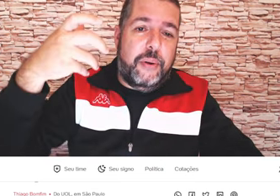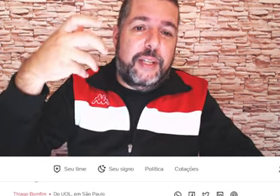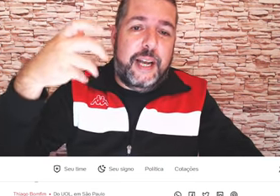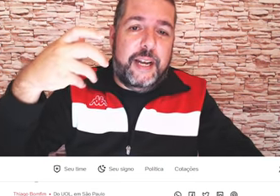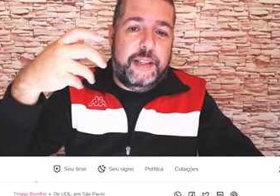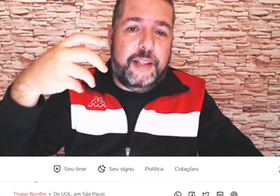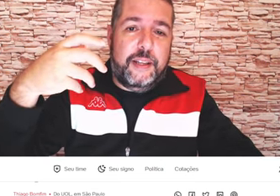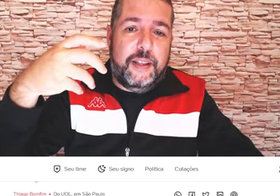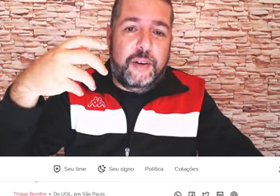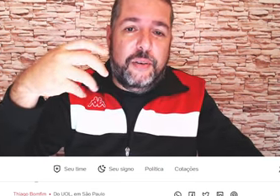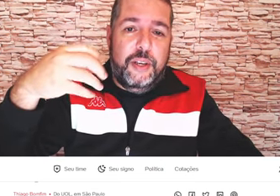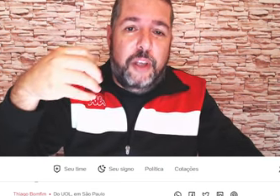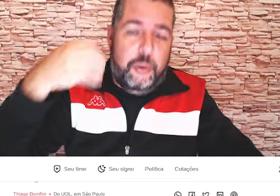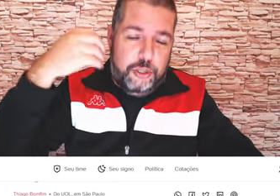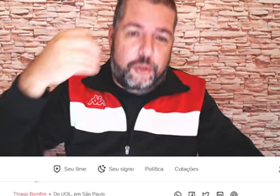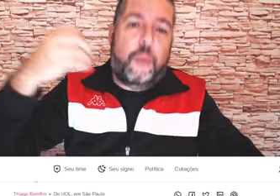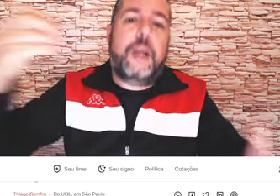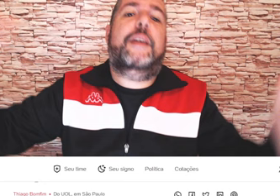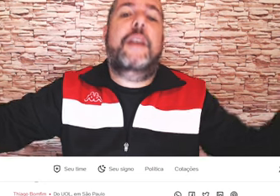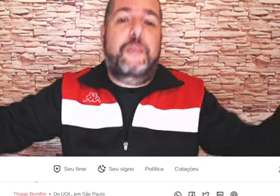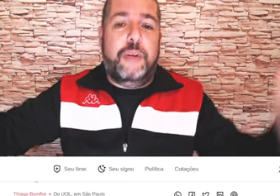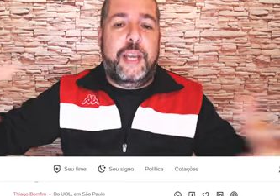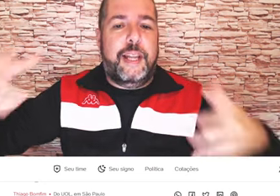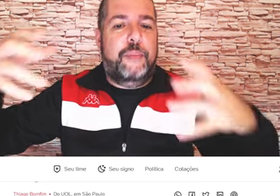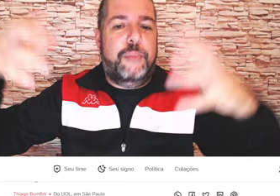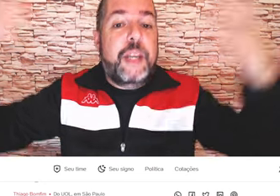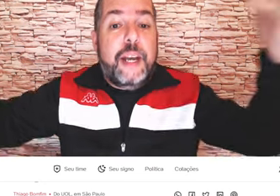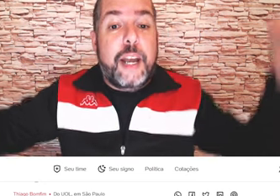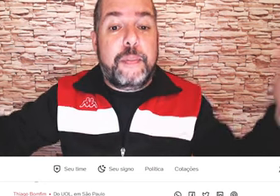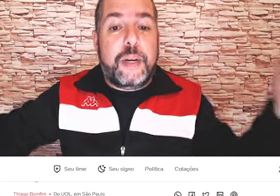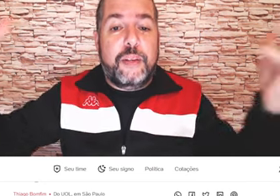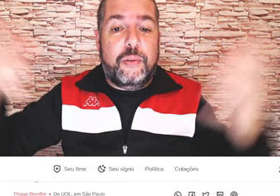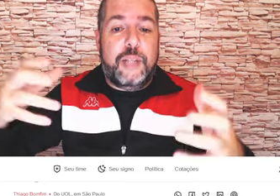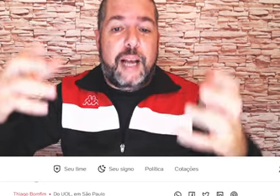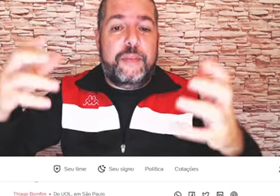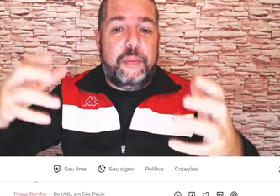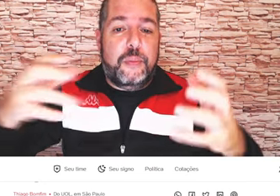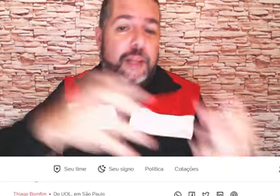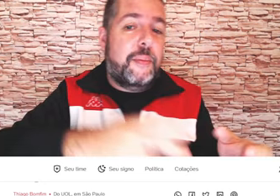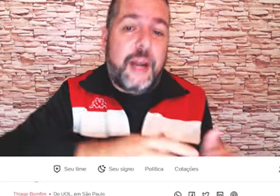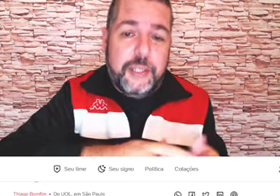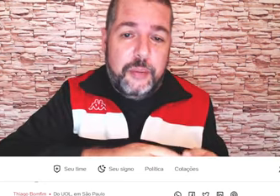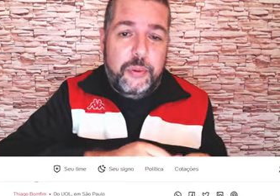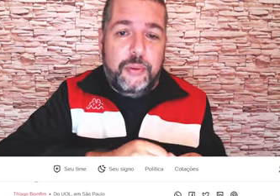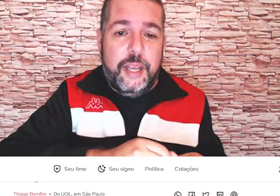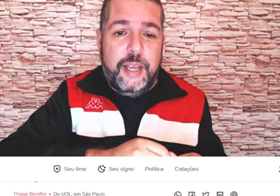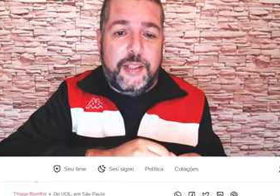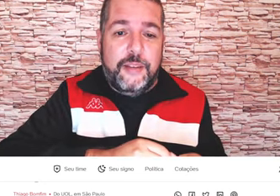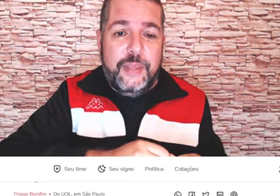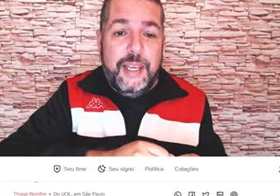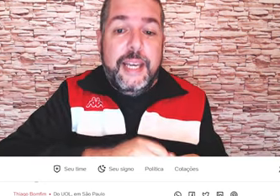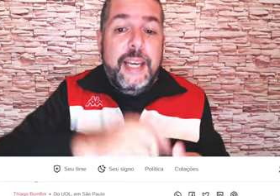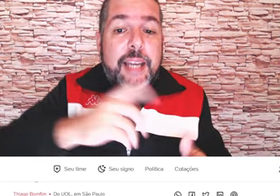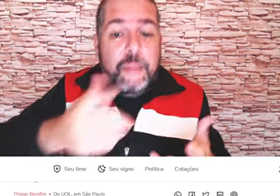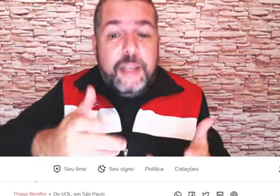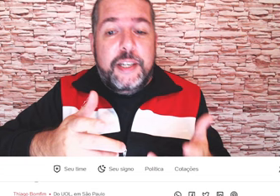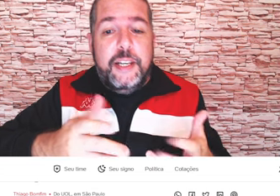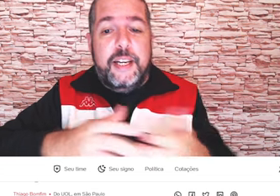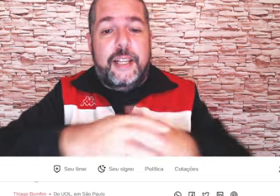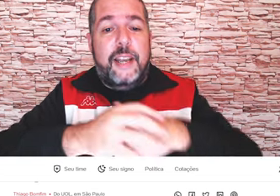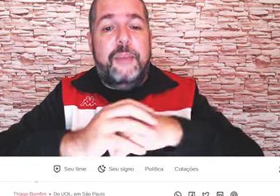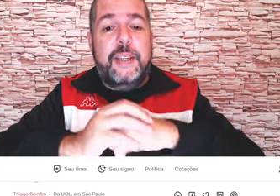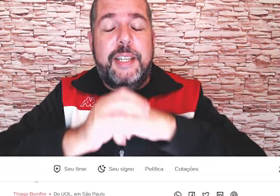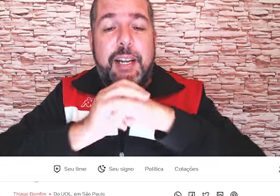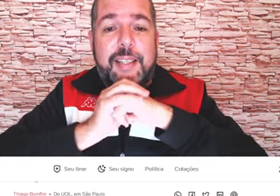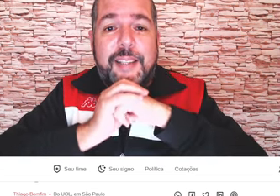de maioridade, né? Então, eu estou aqui porque na minha época estudávamos matemática e português, né? E é